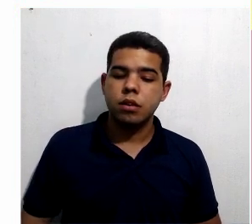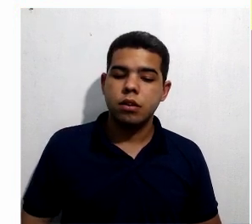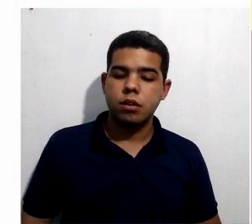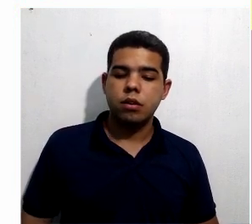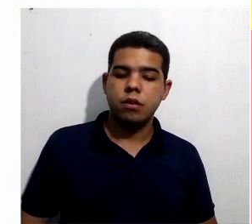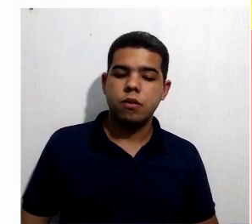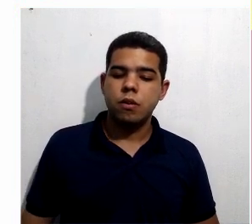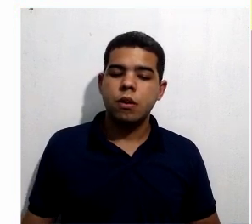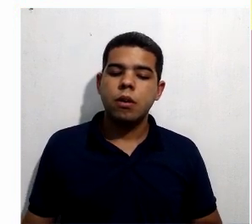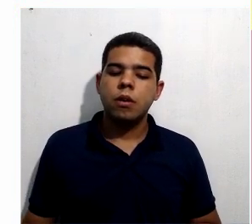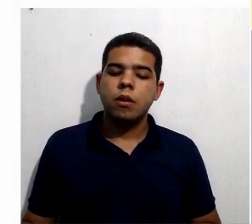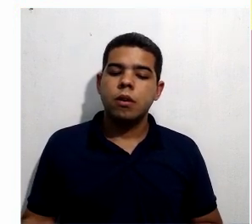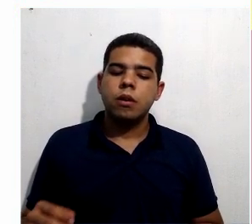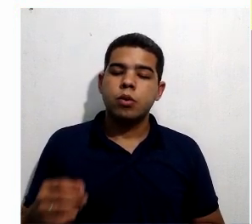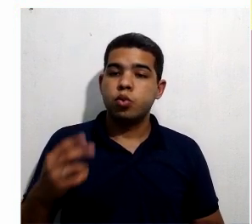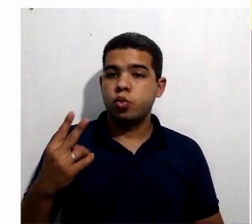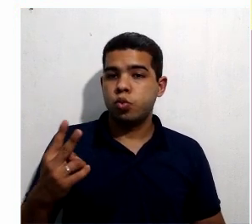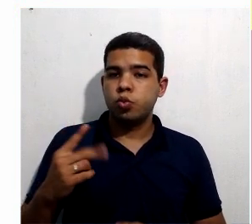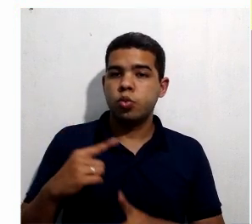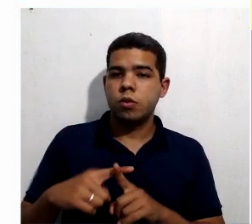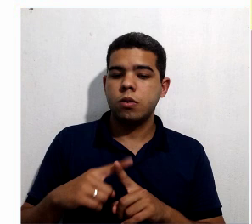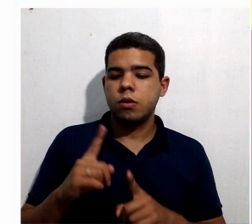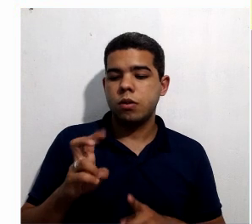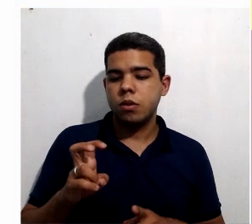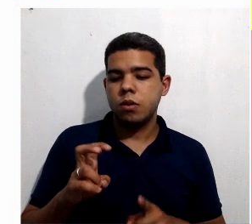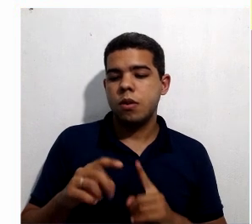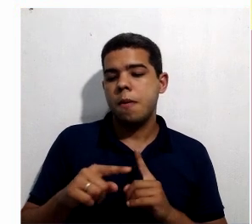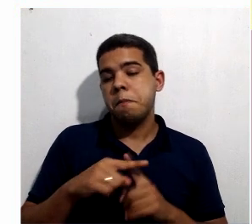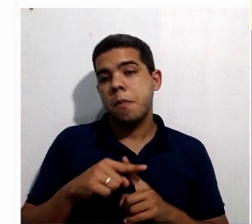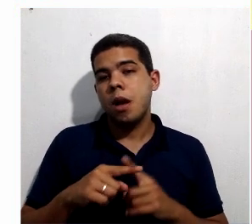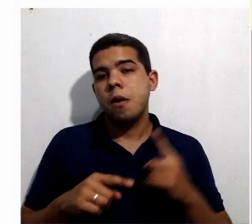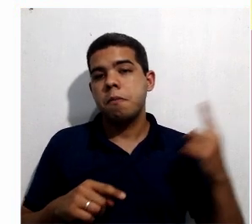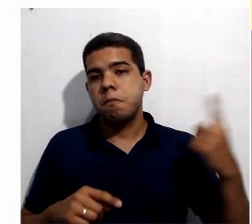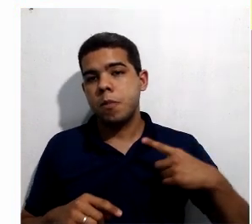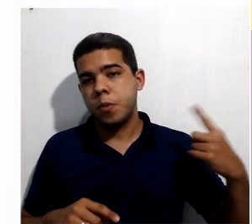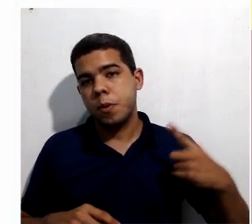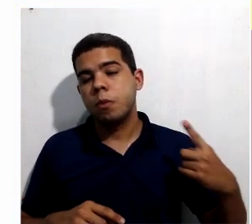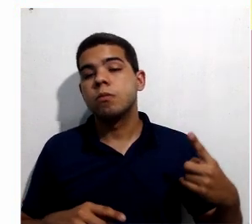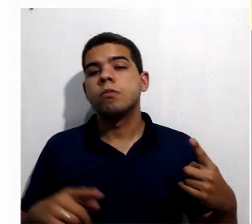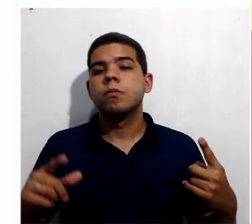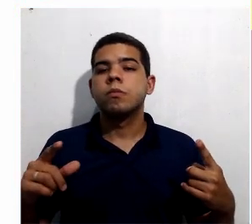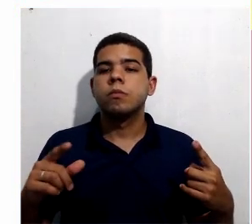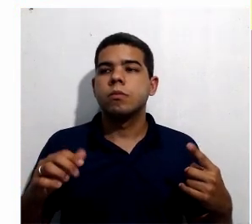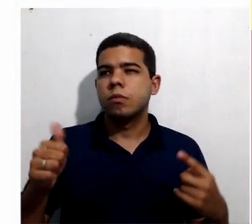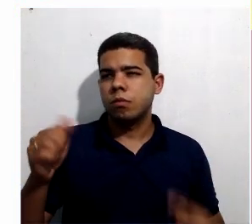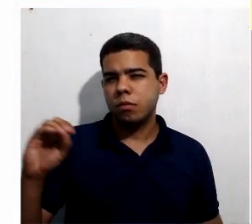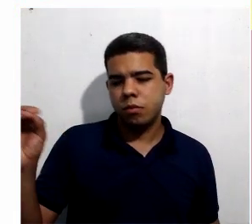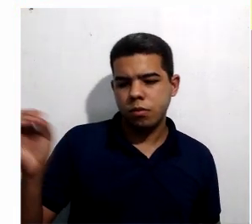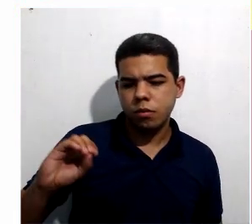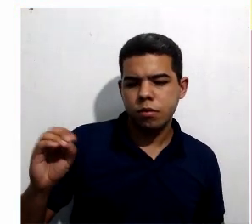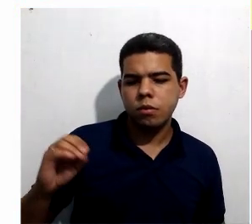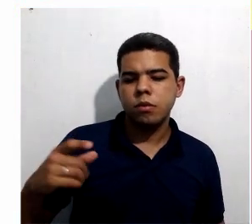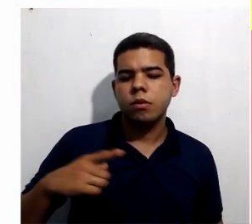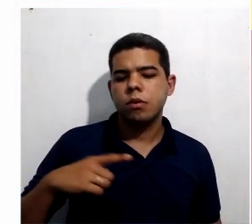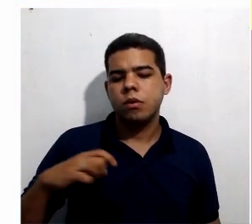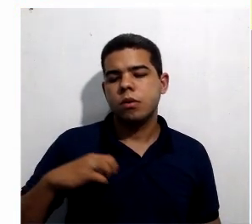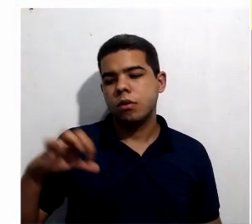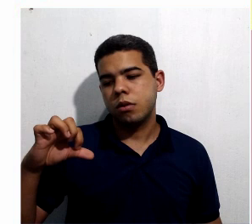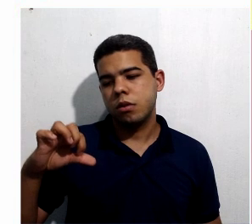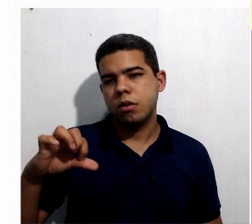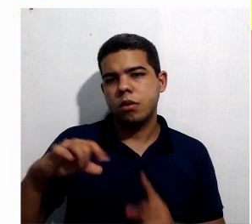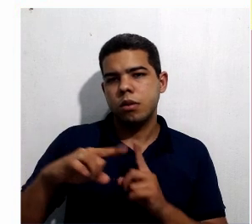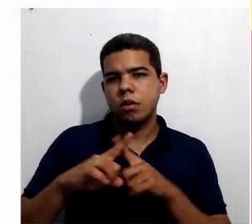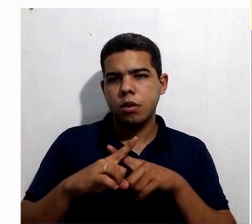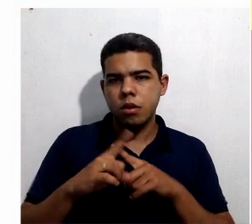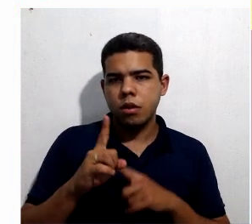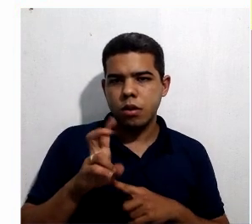eu faço 2 adições de 15 mais o primeiro termo, então no 10º termo eu faço